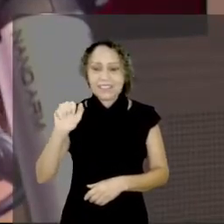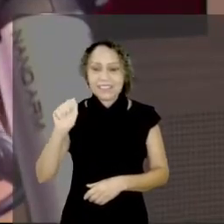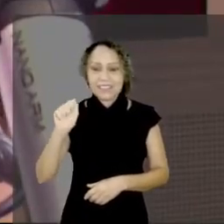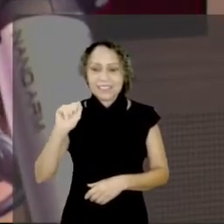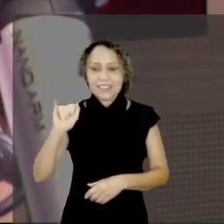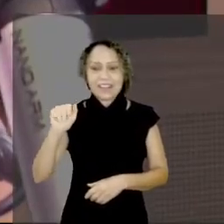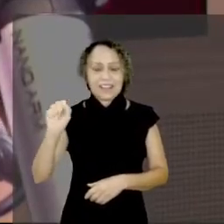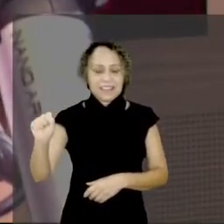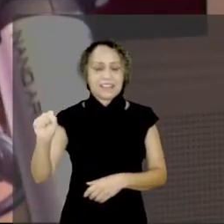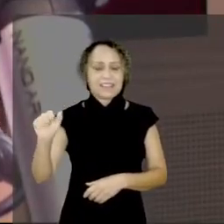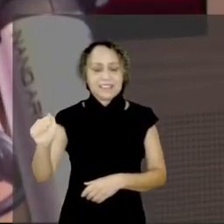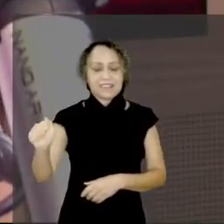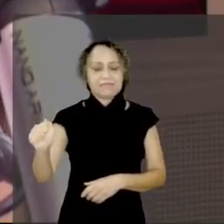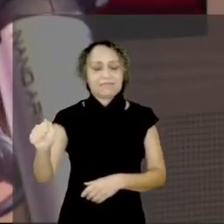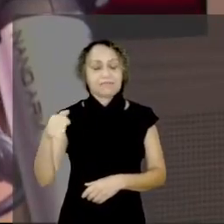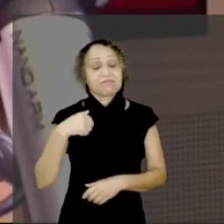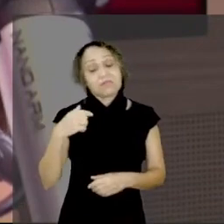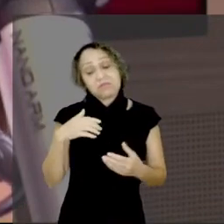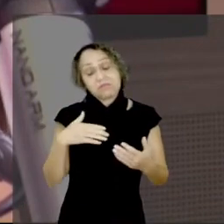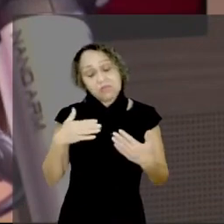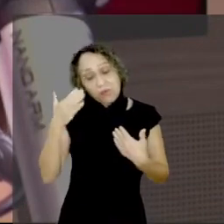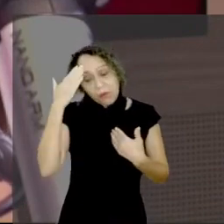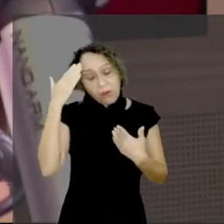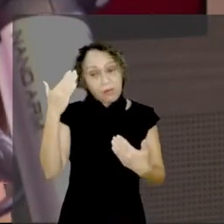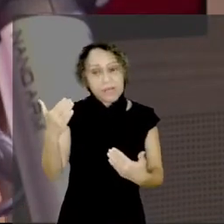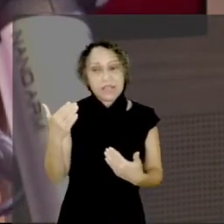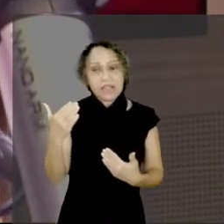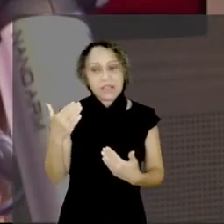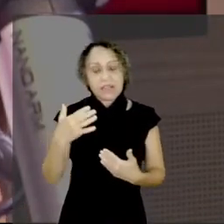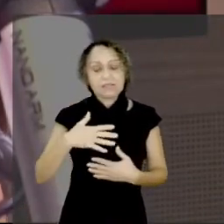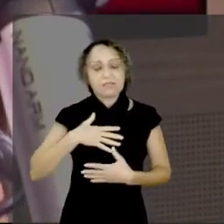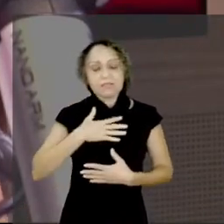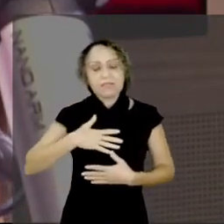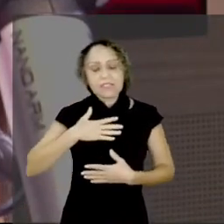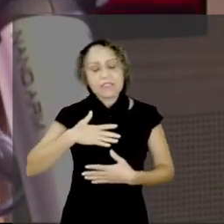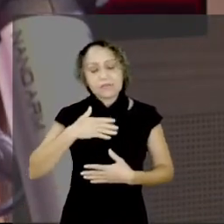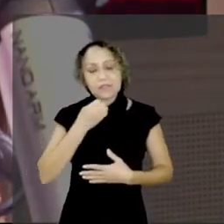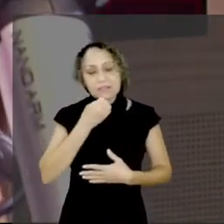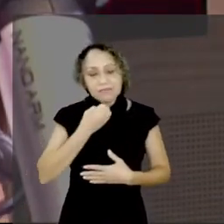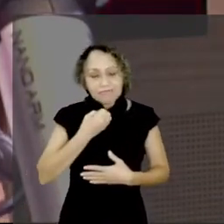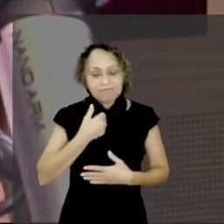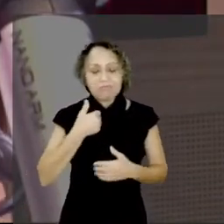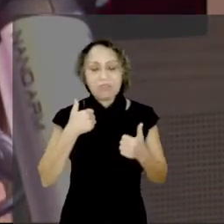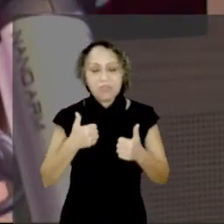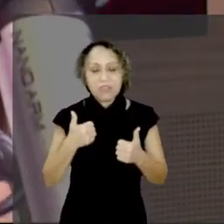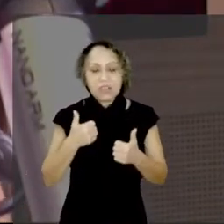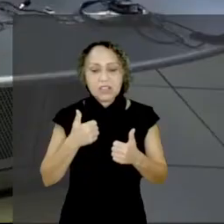também pedido de entrevista para o presidente Jair Bolsonaro do PL, que será candidato à reeleição.